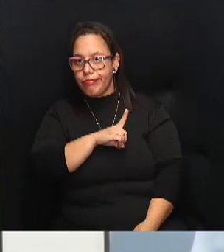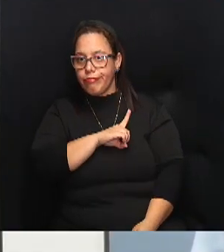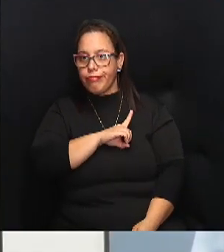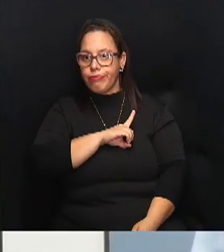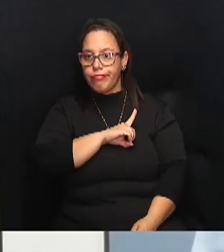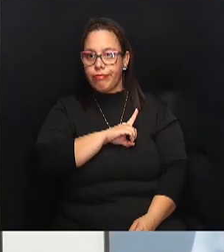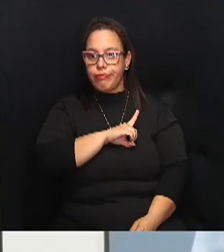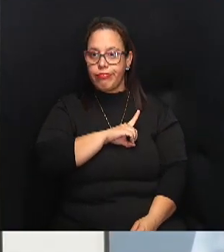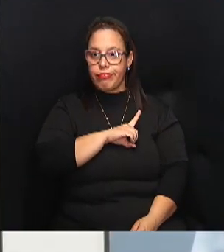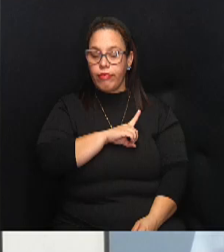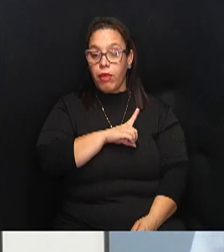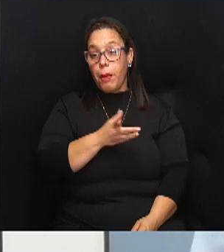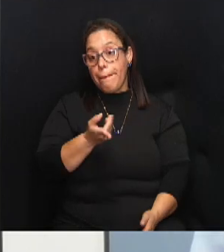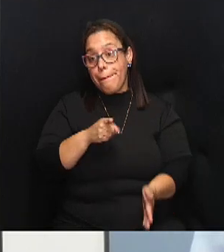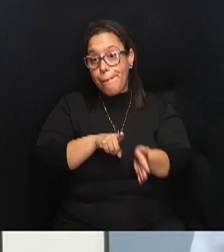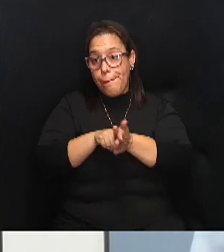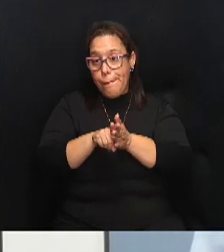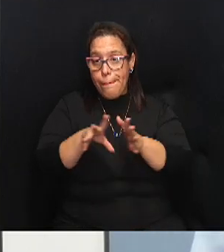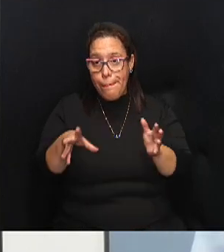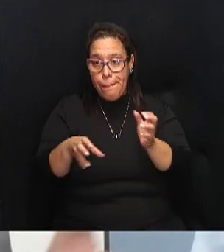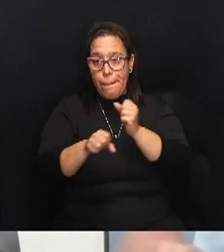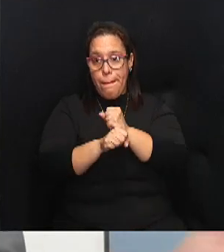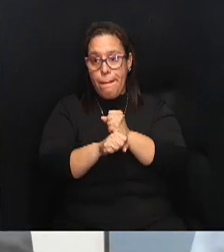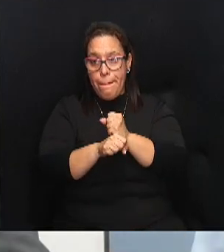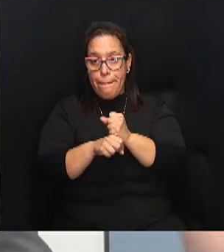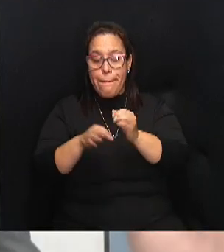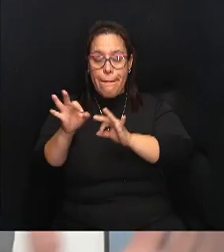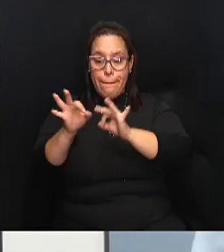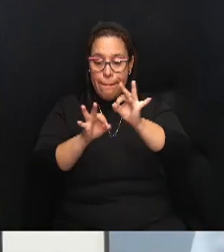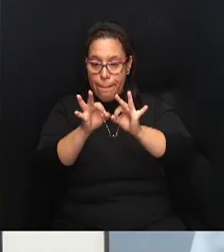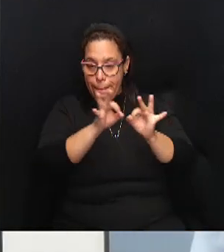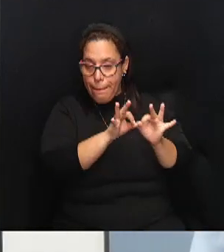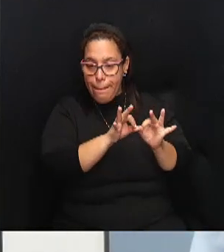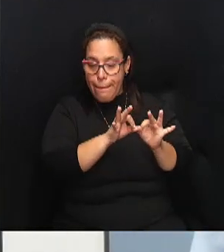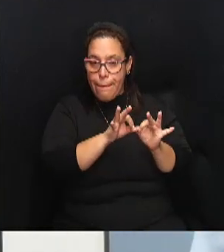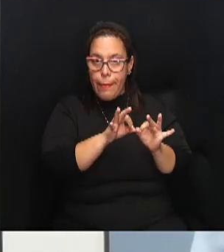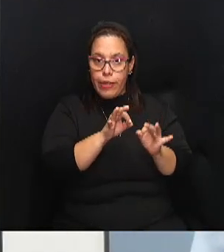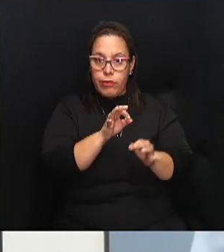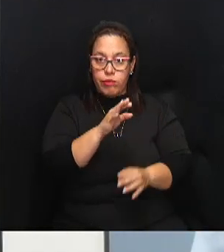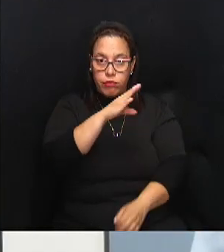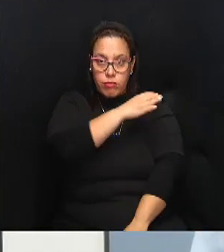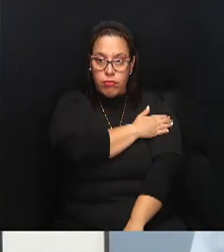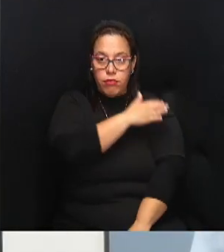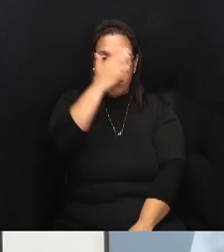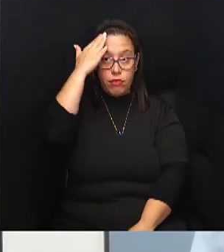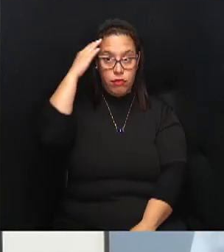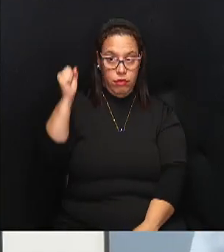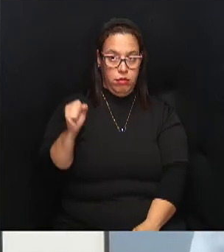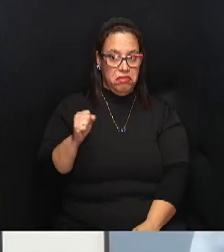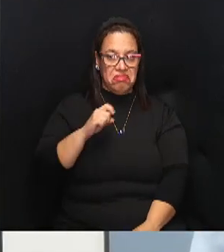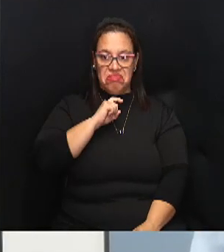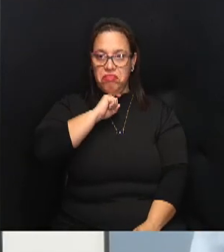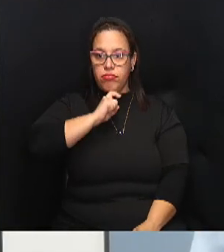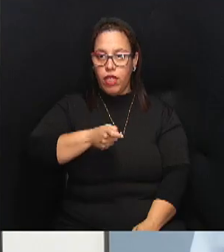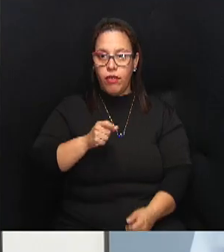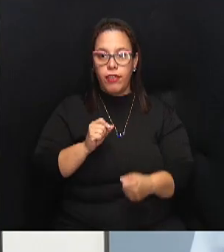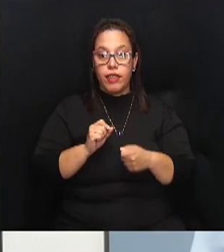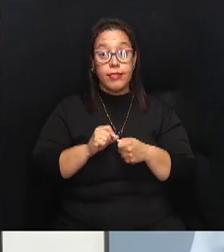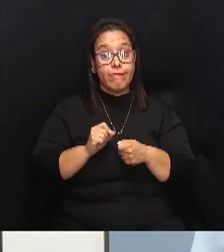bem investida e com planejamento, que aí o comando sabe melhor do que ninguém fazer, né?